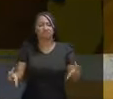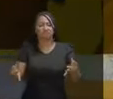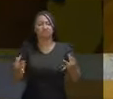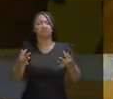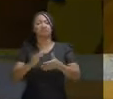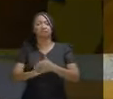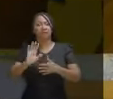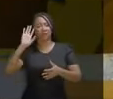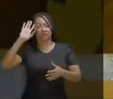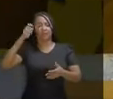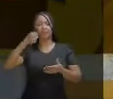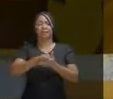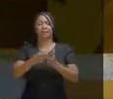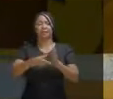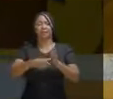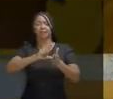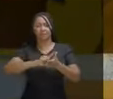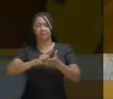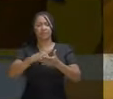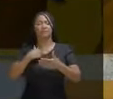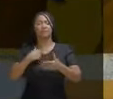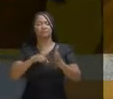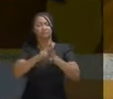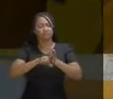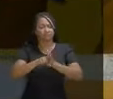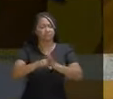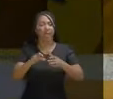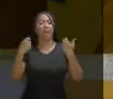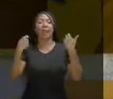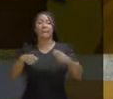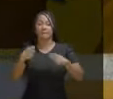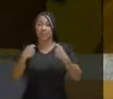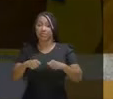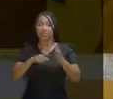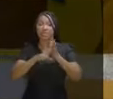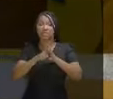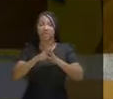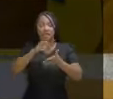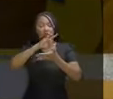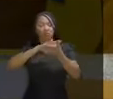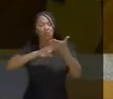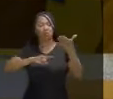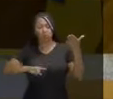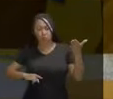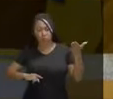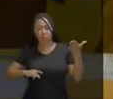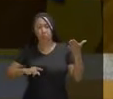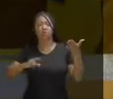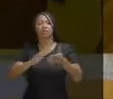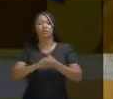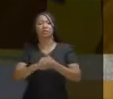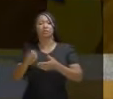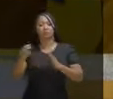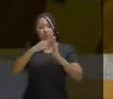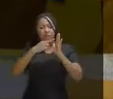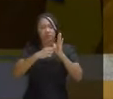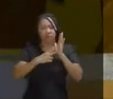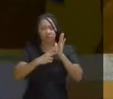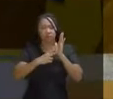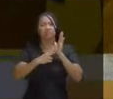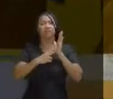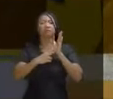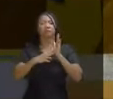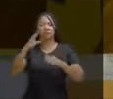da decisão anterior. Na minha avaliação, é necessário que se analise os documentos, à luz da norma de regência e dos